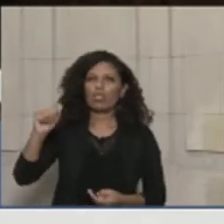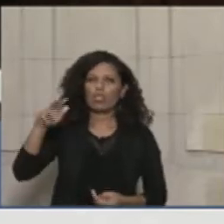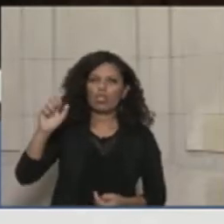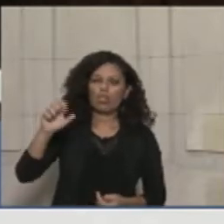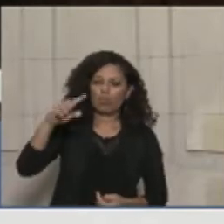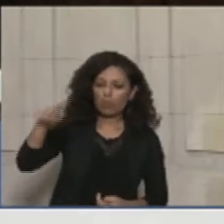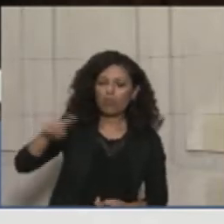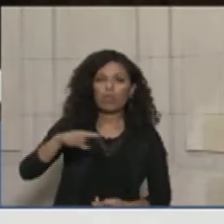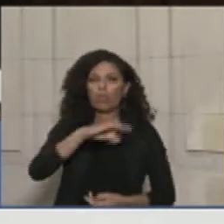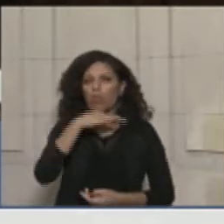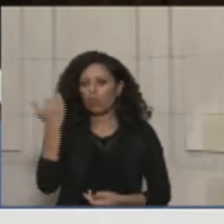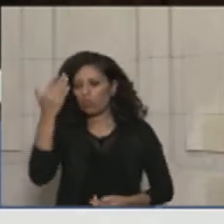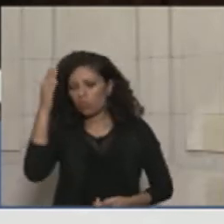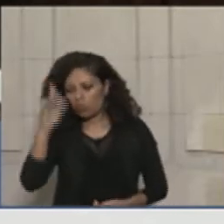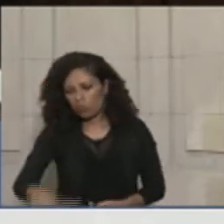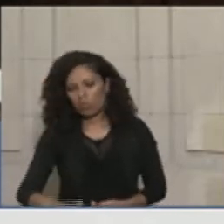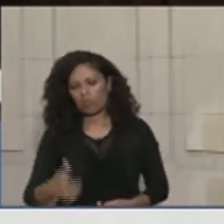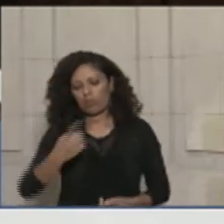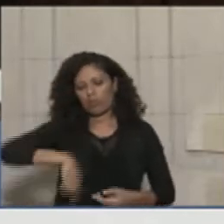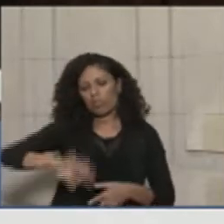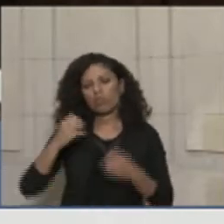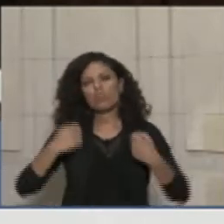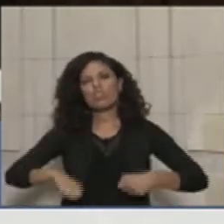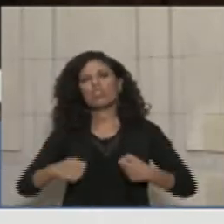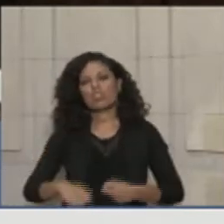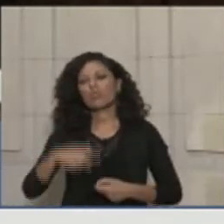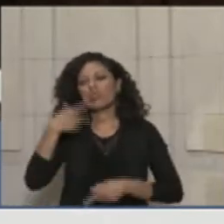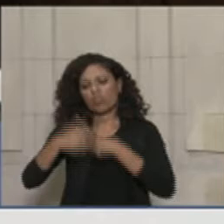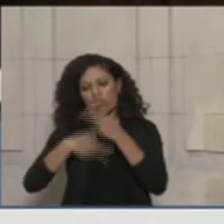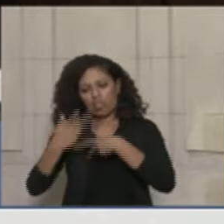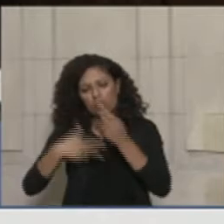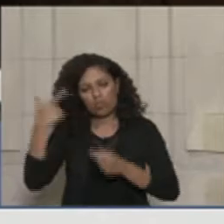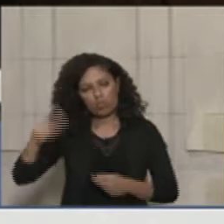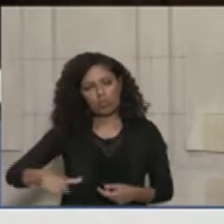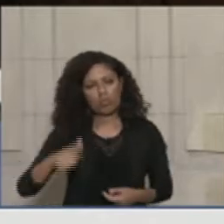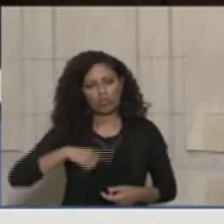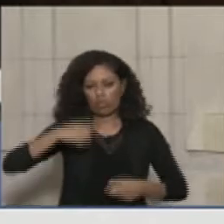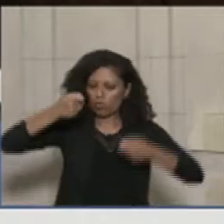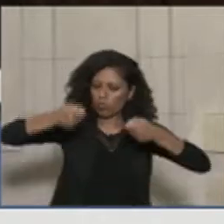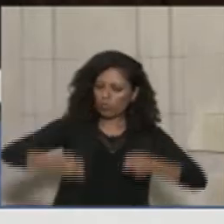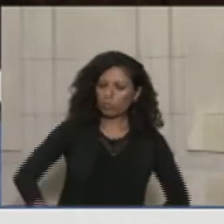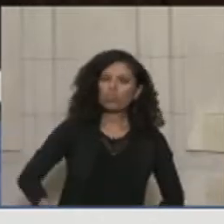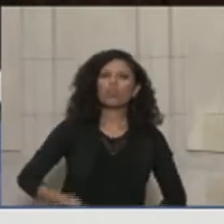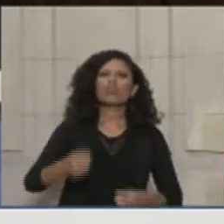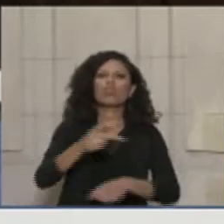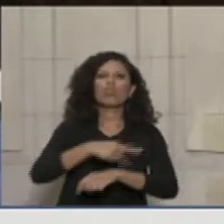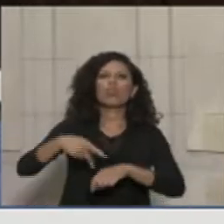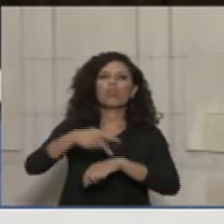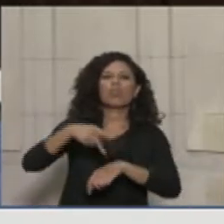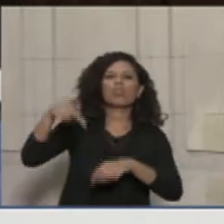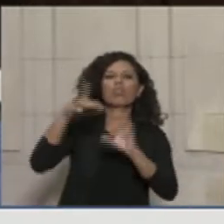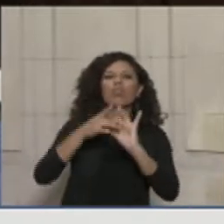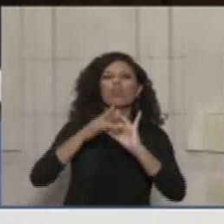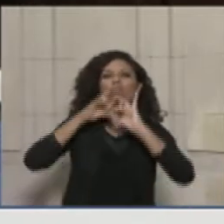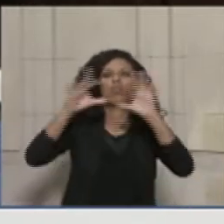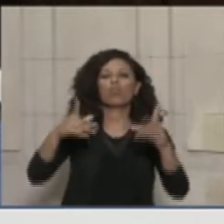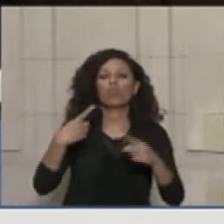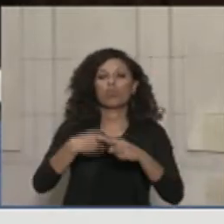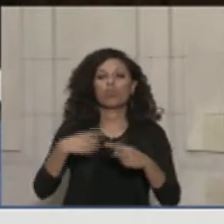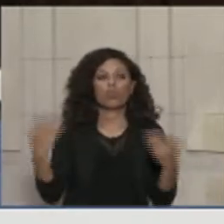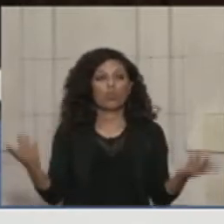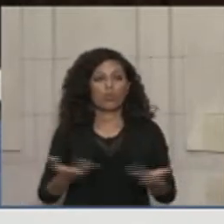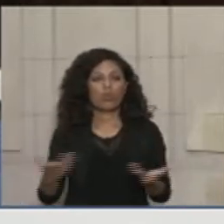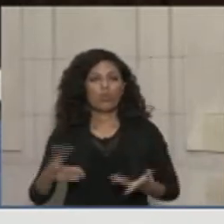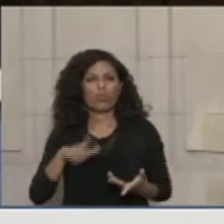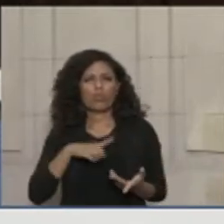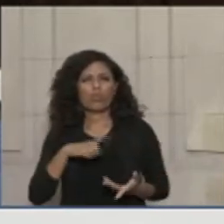Cauês executados. É necessário que a gente reafirme o nosso compromisso com a democracia, porque hoje o que está